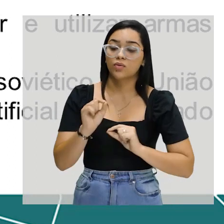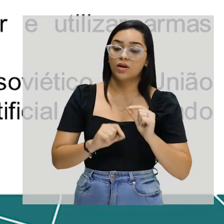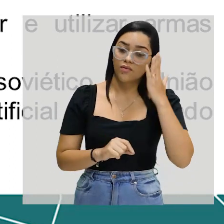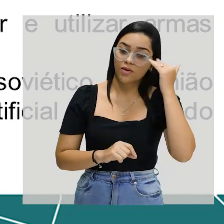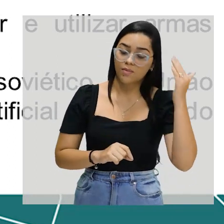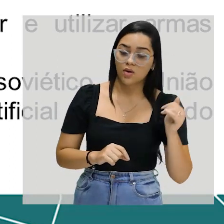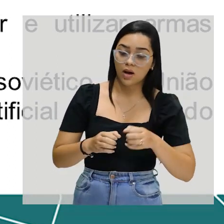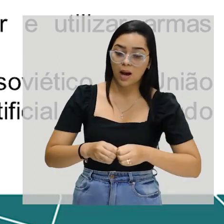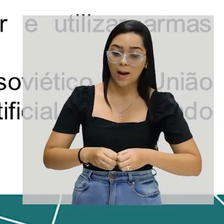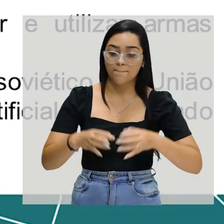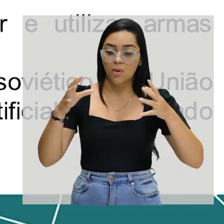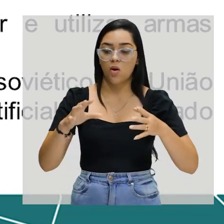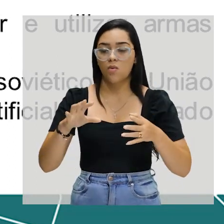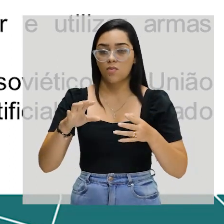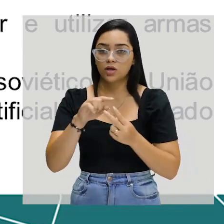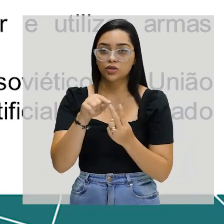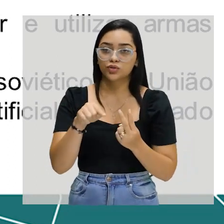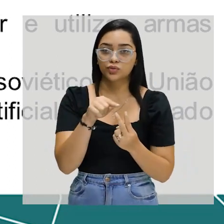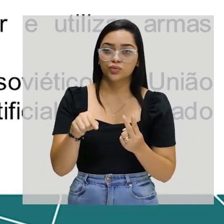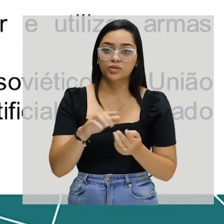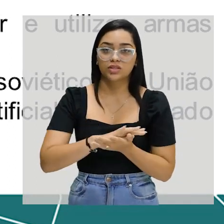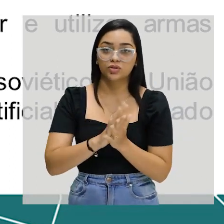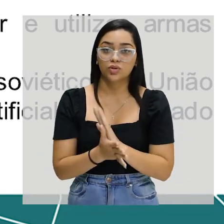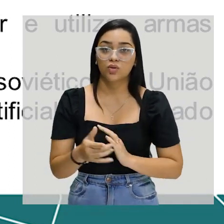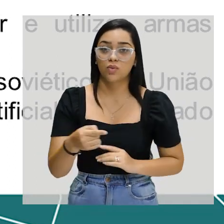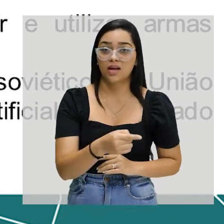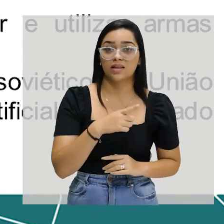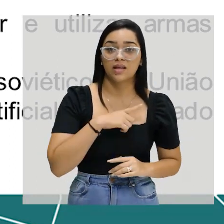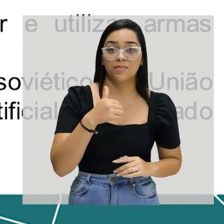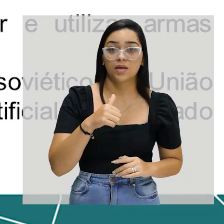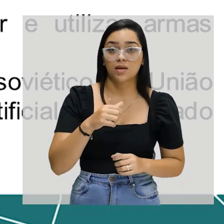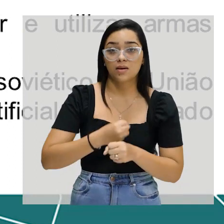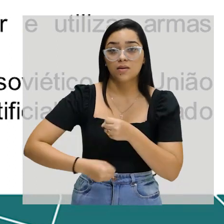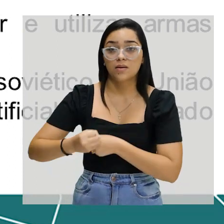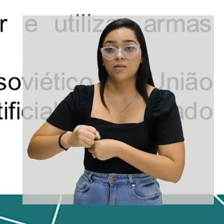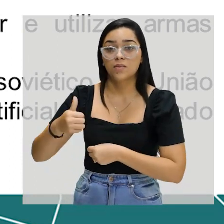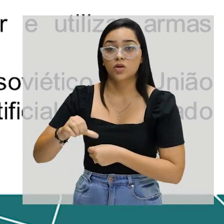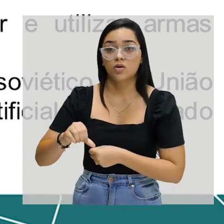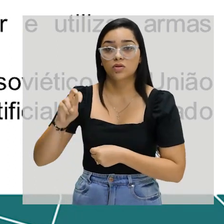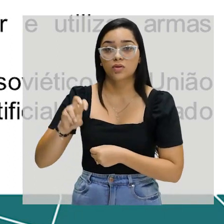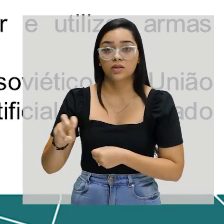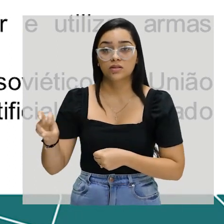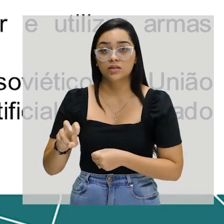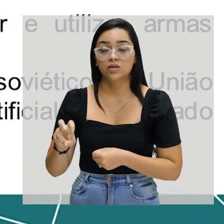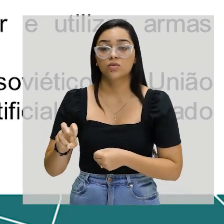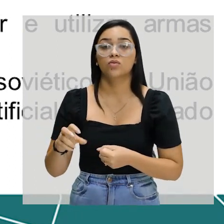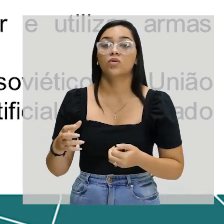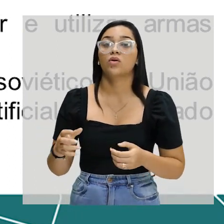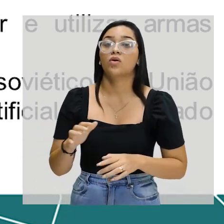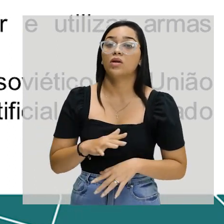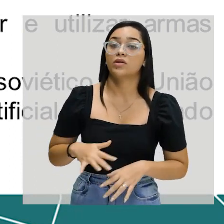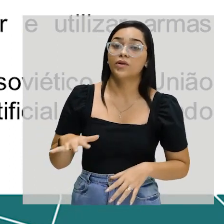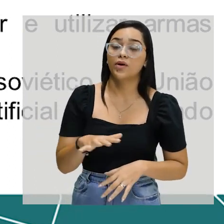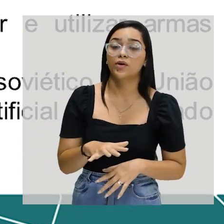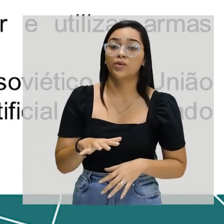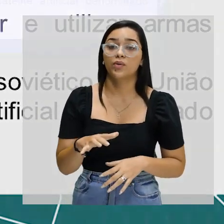famosas bombas de Hiroshima e Nagasaki que ocorreram os ataques nucleares em 1945 no território japonês né que deram início